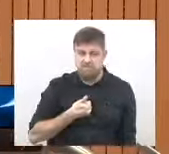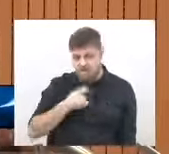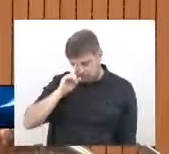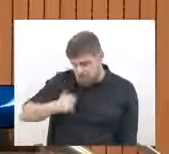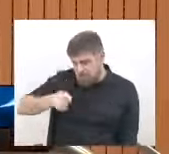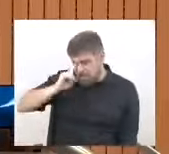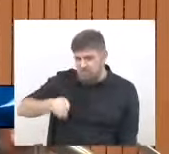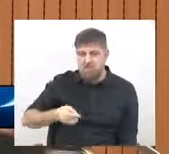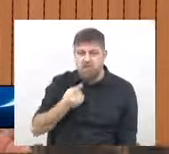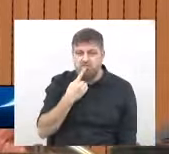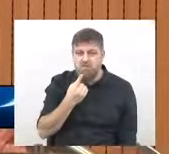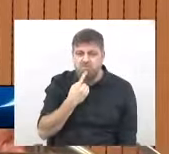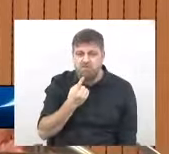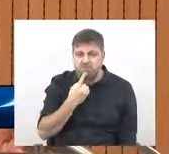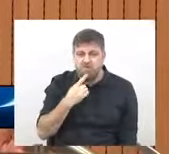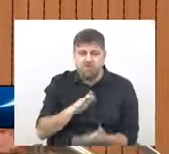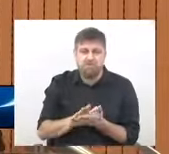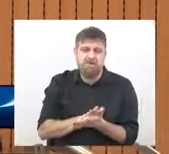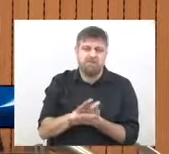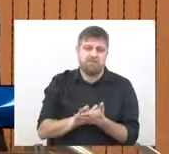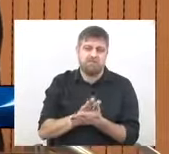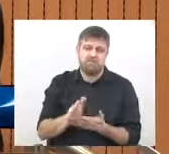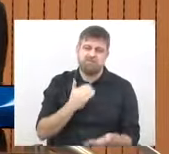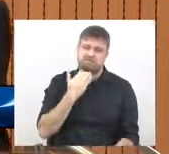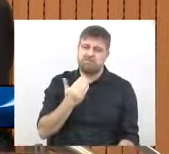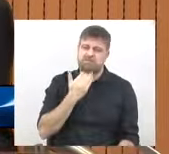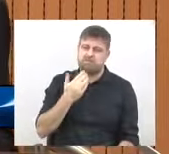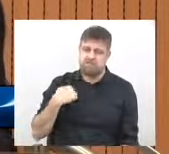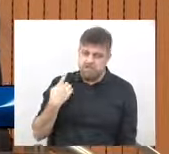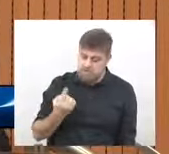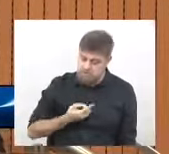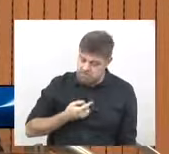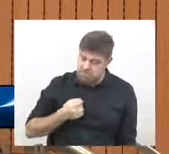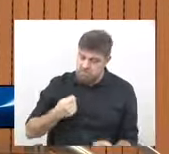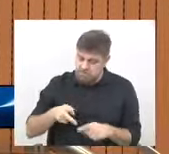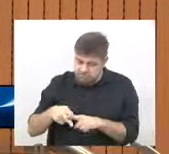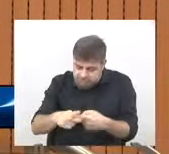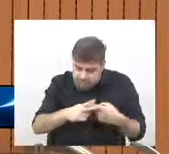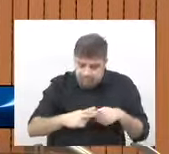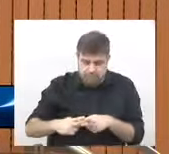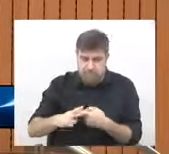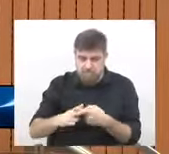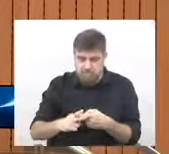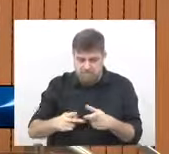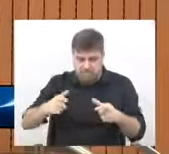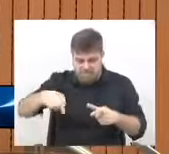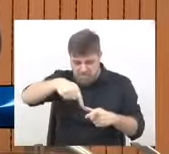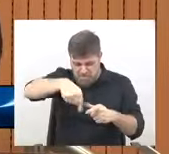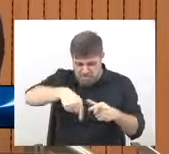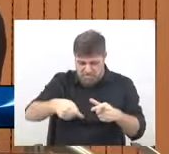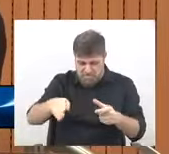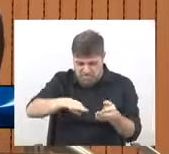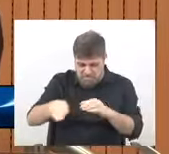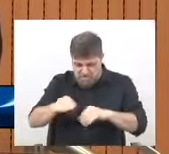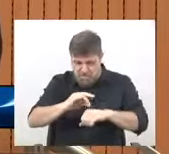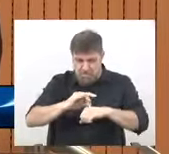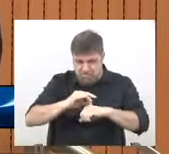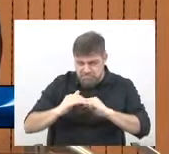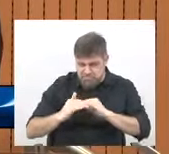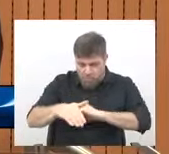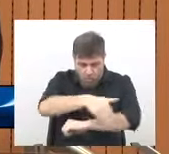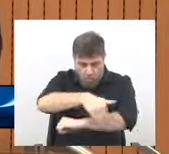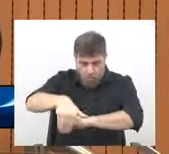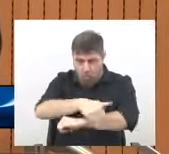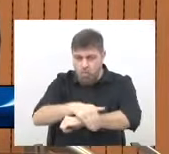eu vou mandar, mas não está mandando. Então, nós precisamos de fazer a manutenção nessas ruas do Jardim Florense, no